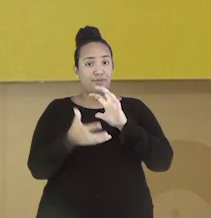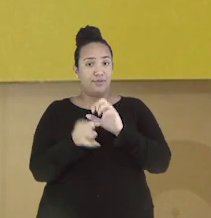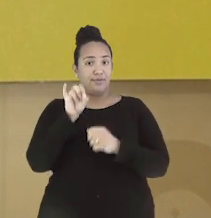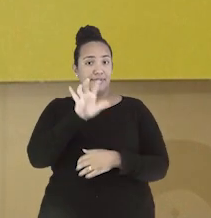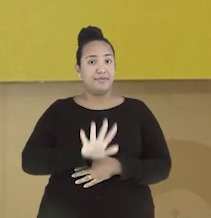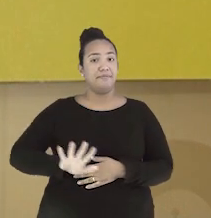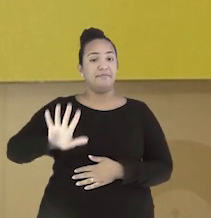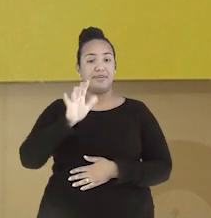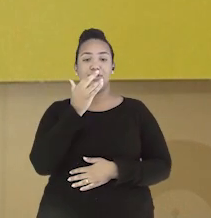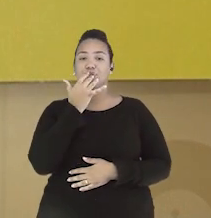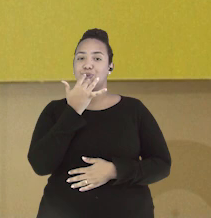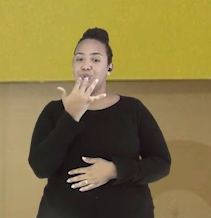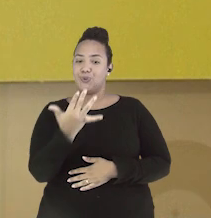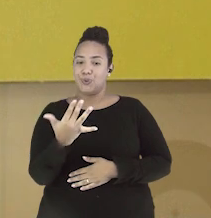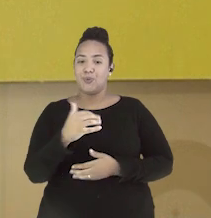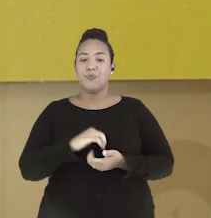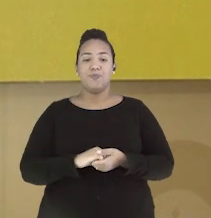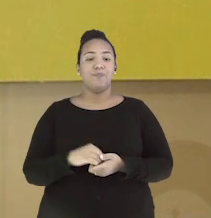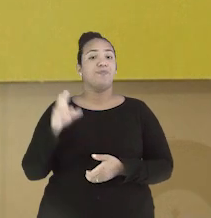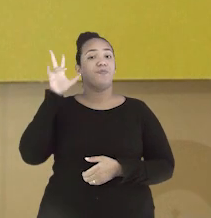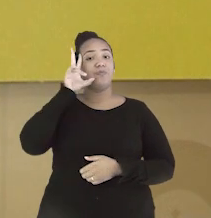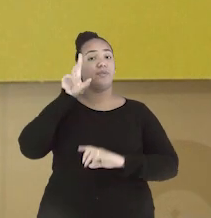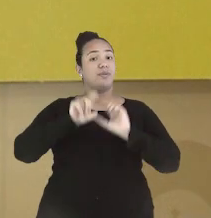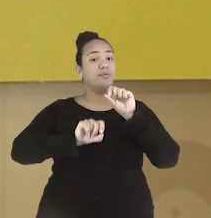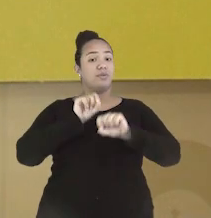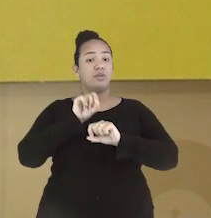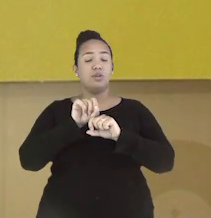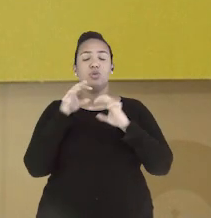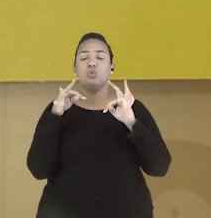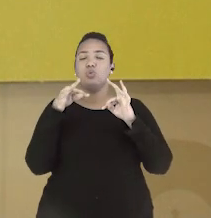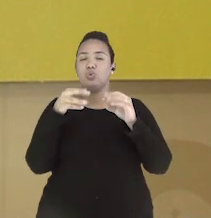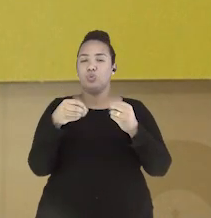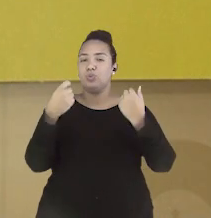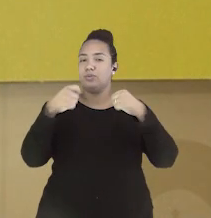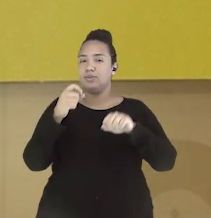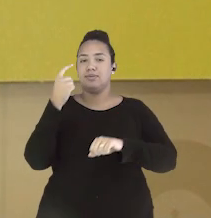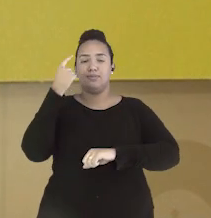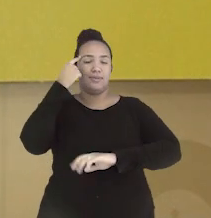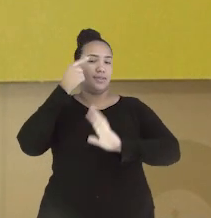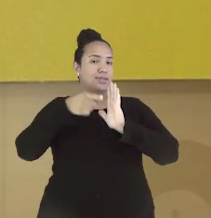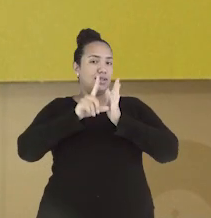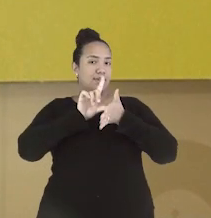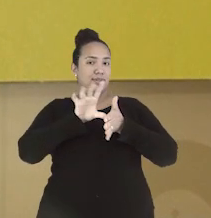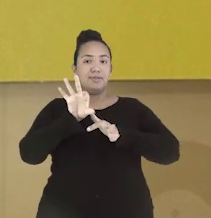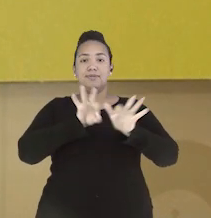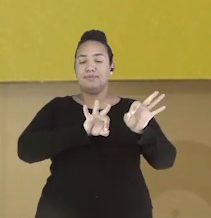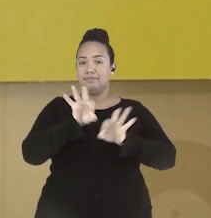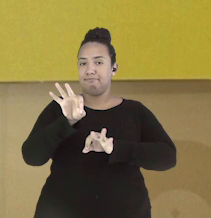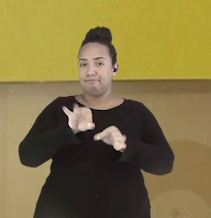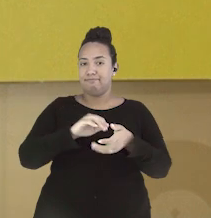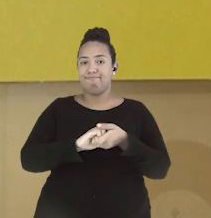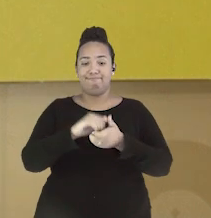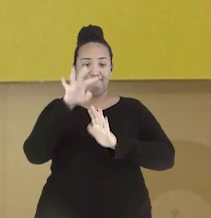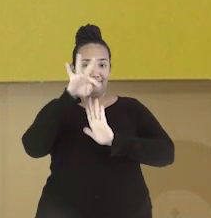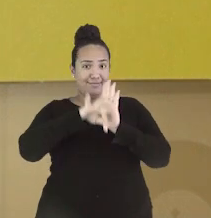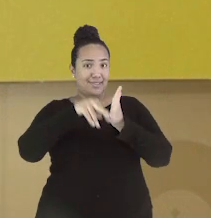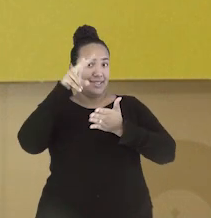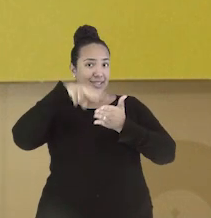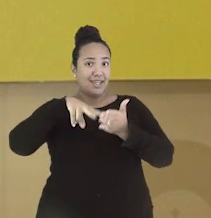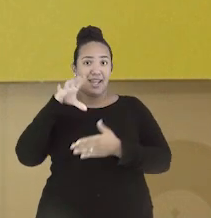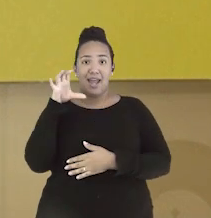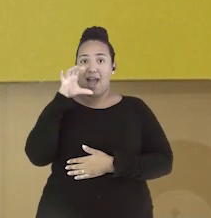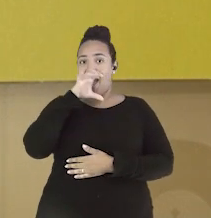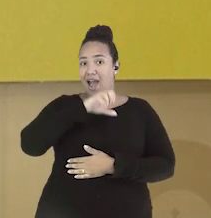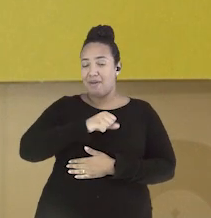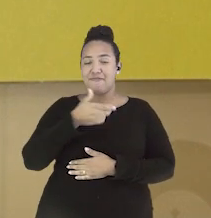e as cores. Lembrem-se de que tudo é muito bem pensado e planejado, de modo que a leitura do texto se torne mais